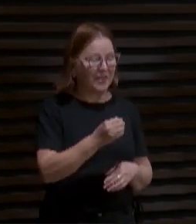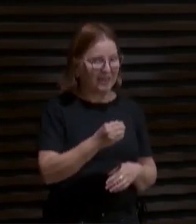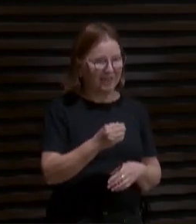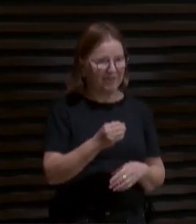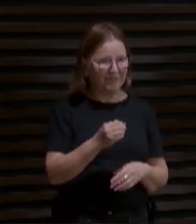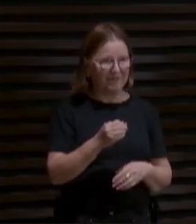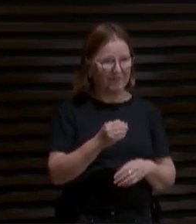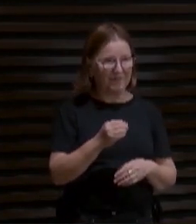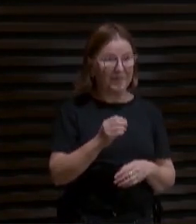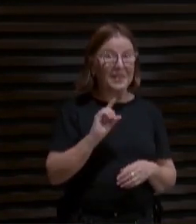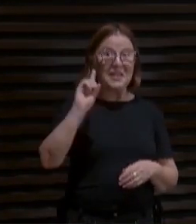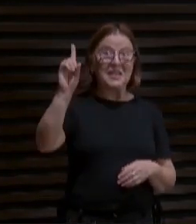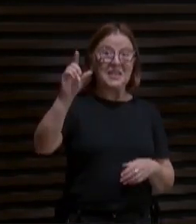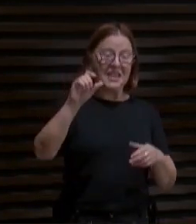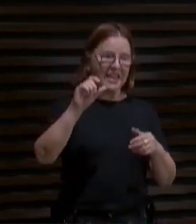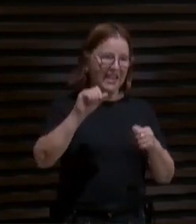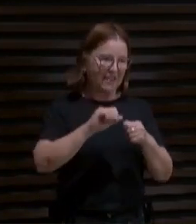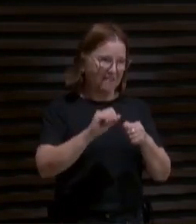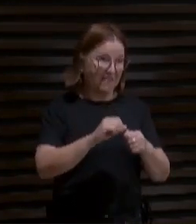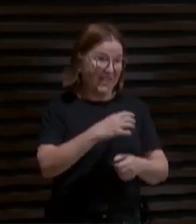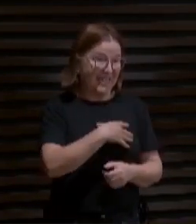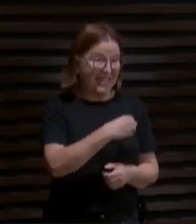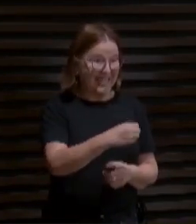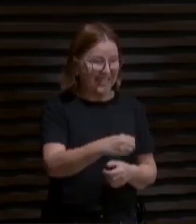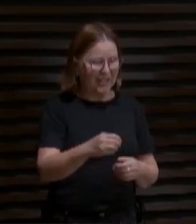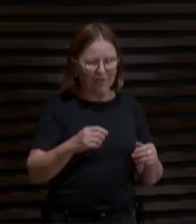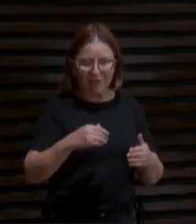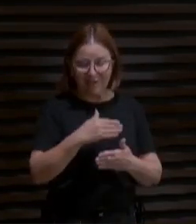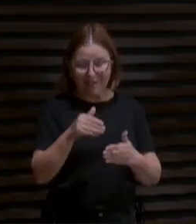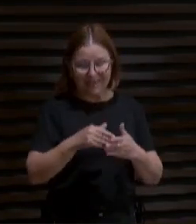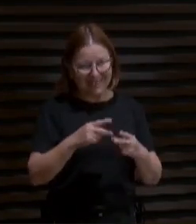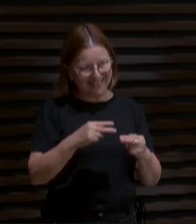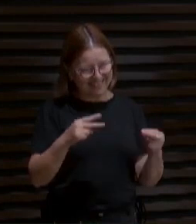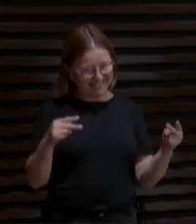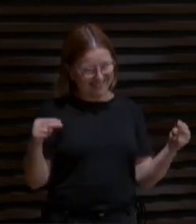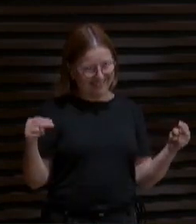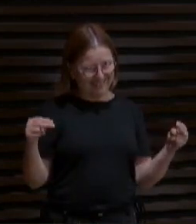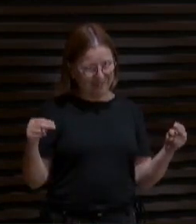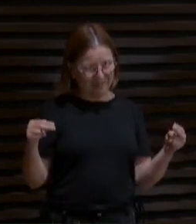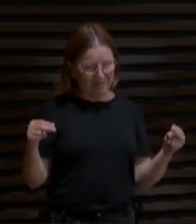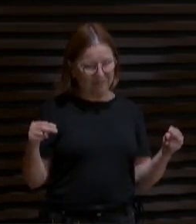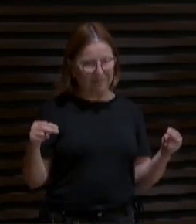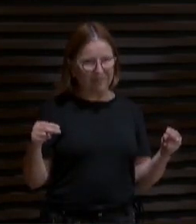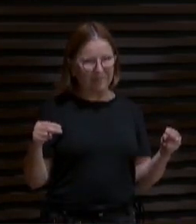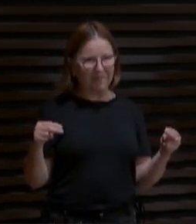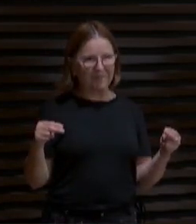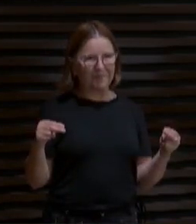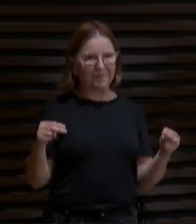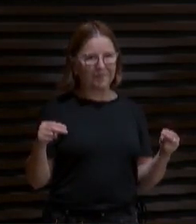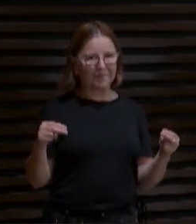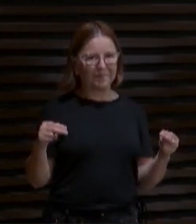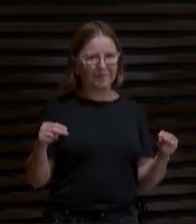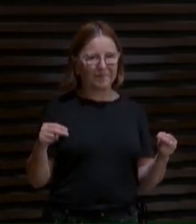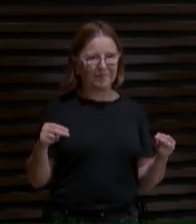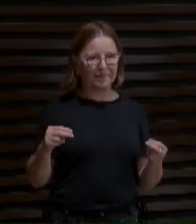quem constituiu herdeiro de todas as coisas.